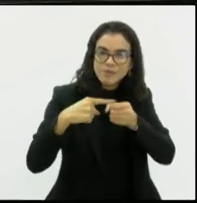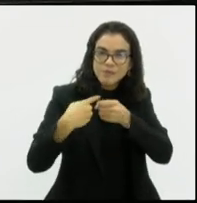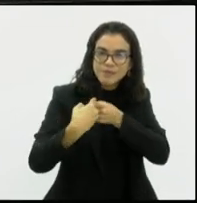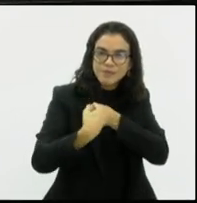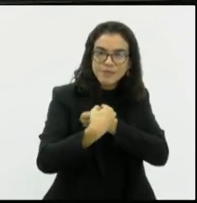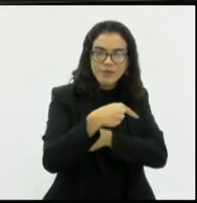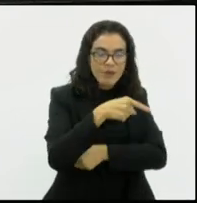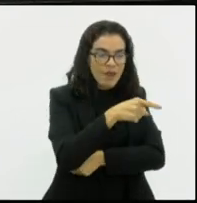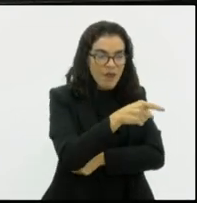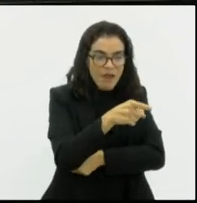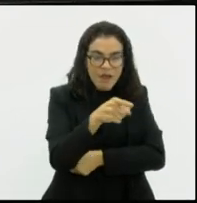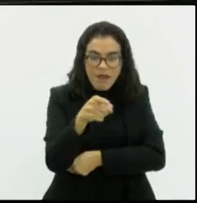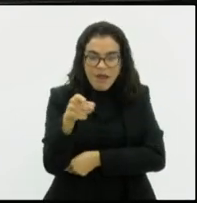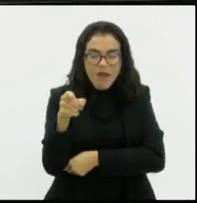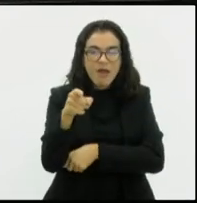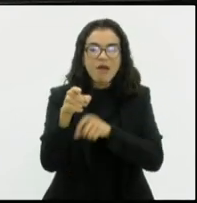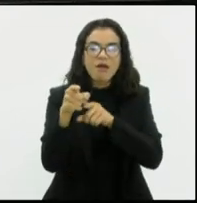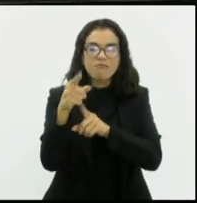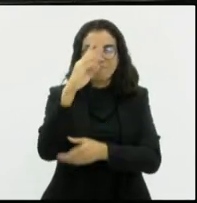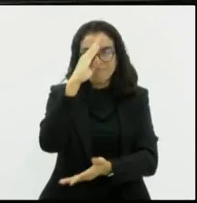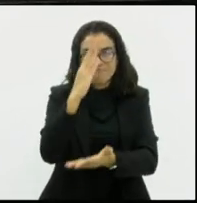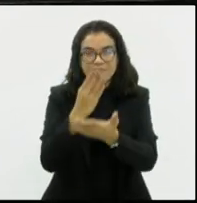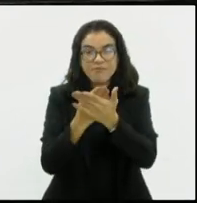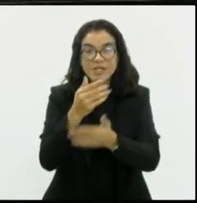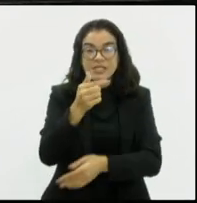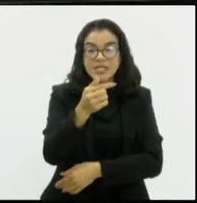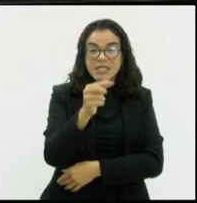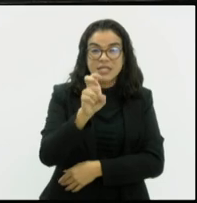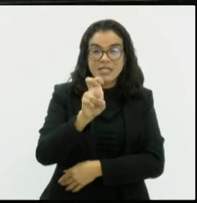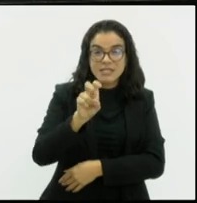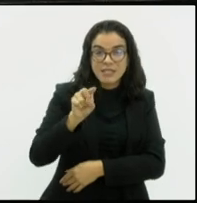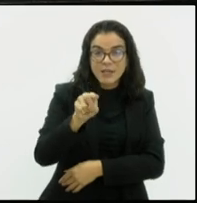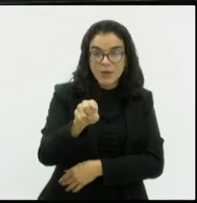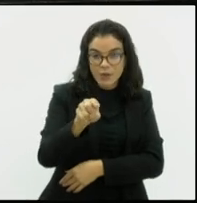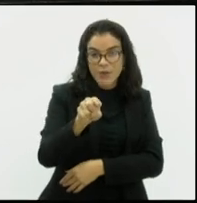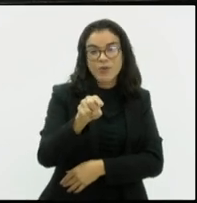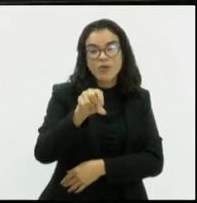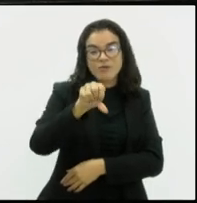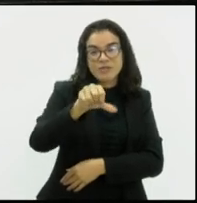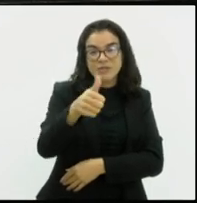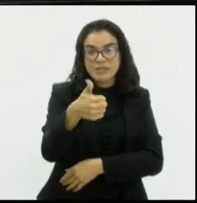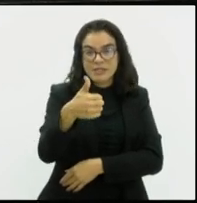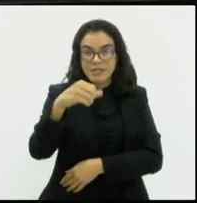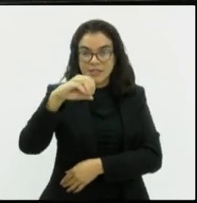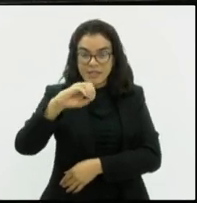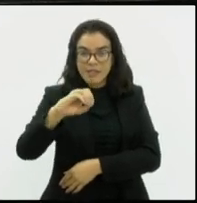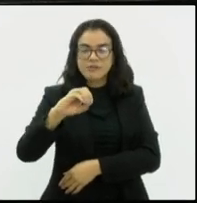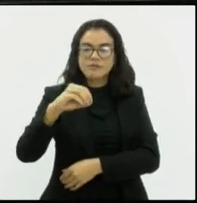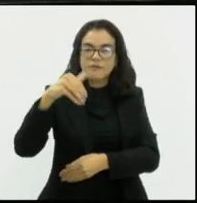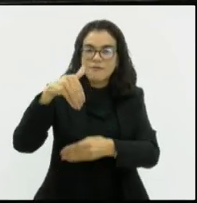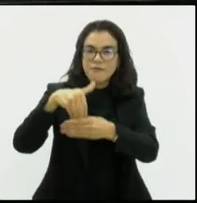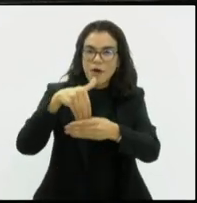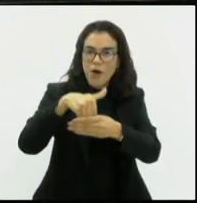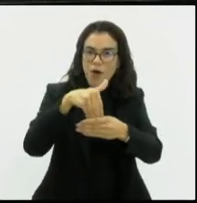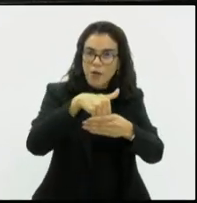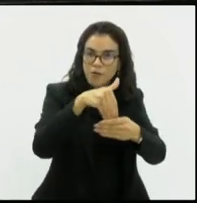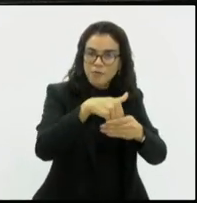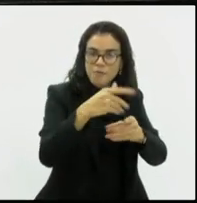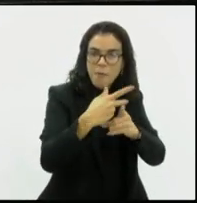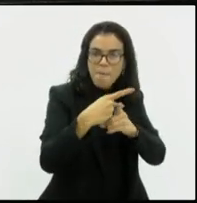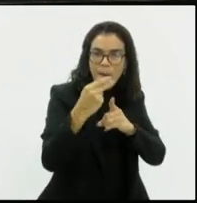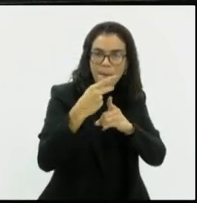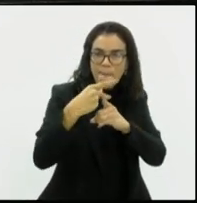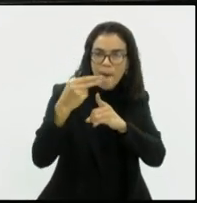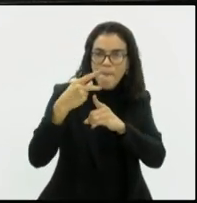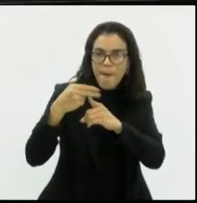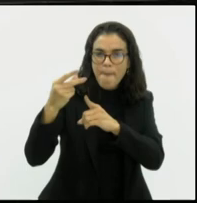foi confiado, me foram confiados 75.810 votos, frutos de muito esforço, a qual eu